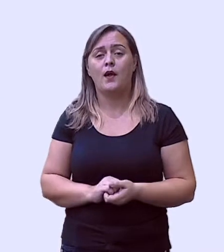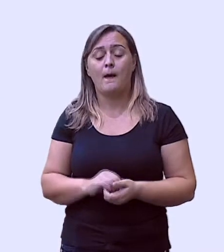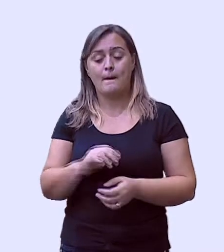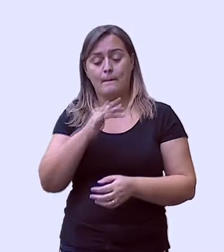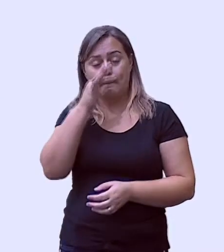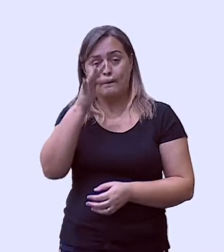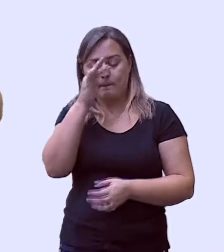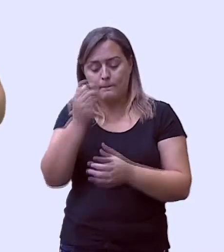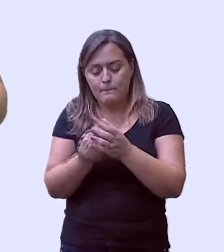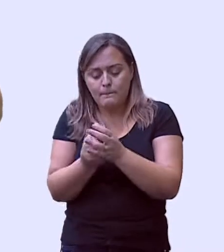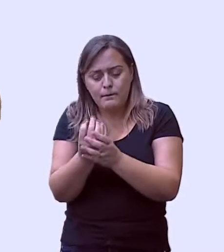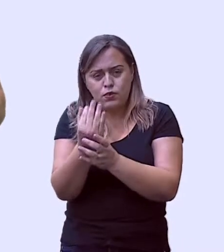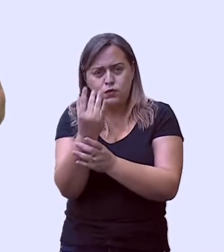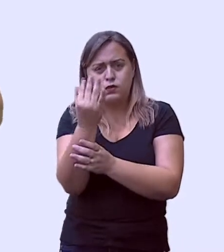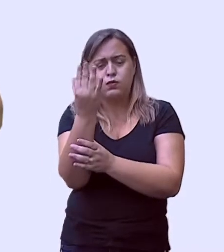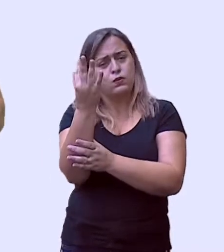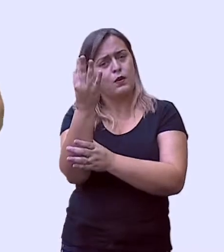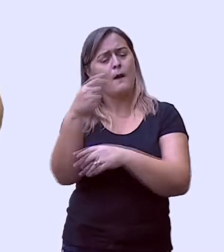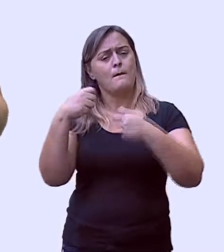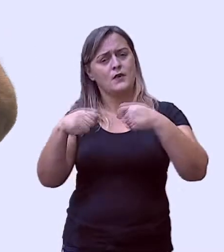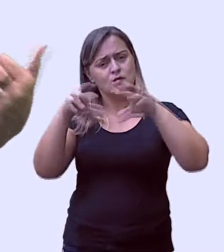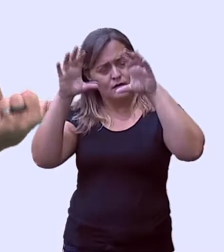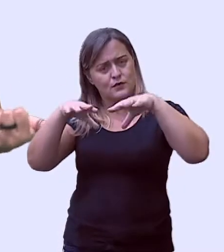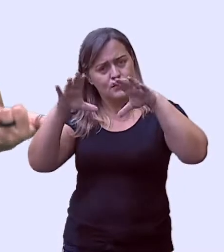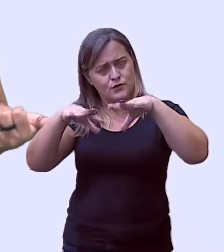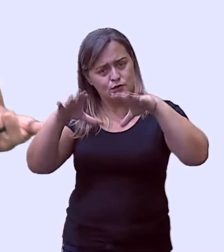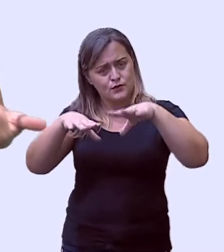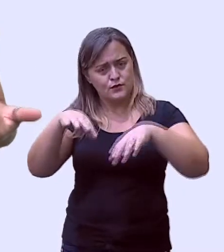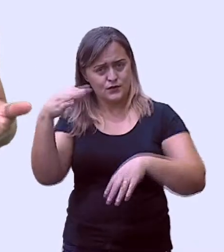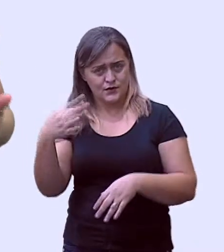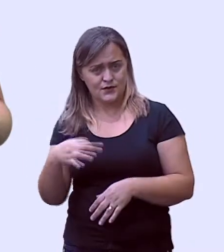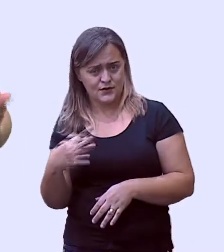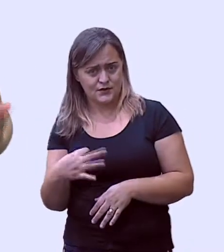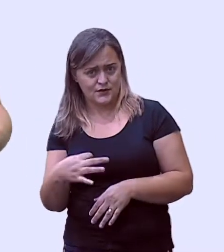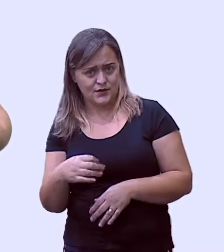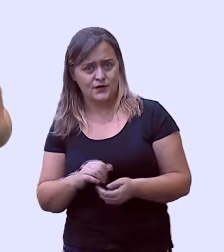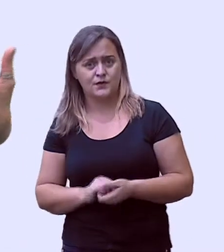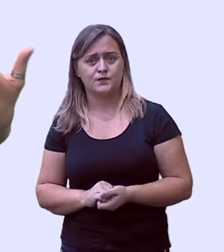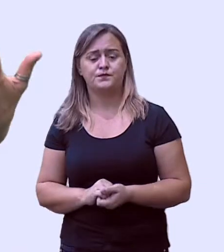reprodução. Já no limite com o bioma da Amazônia, a